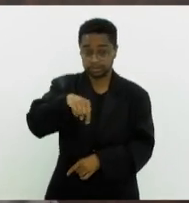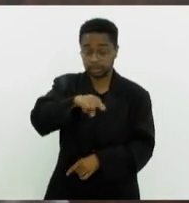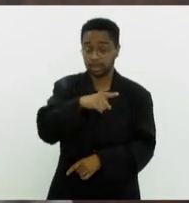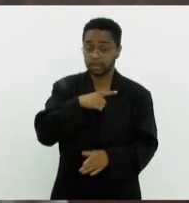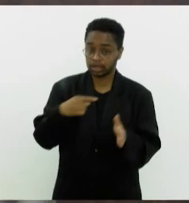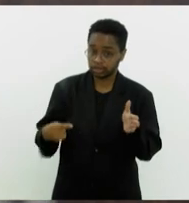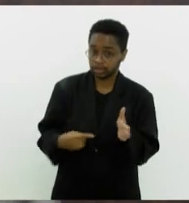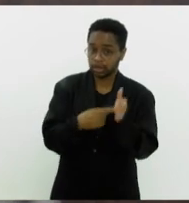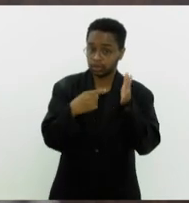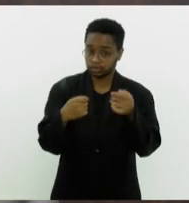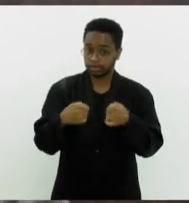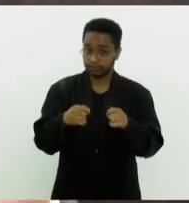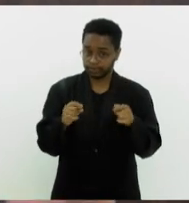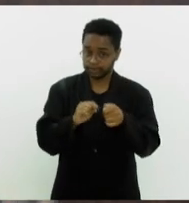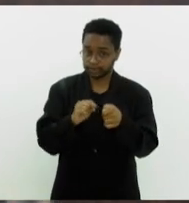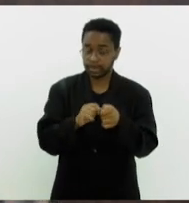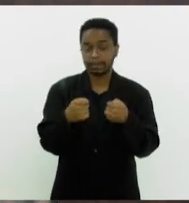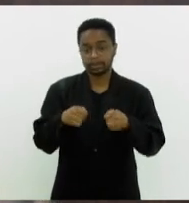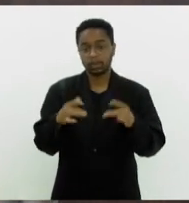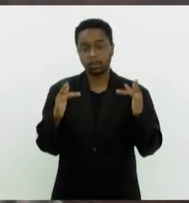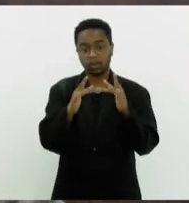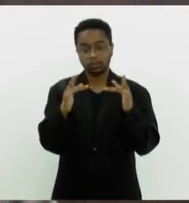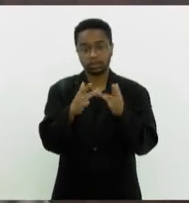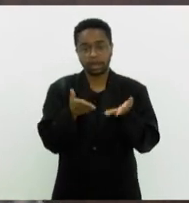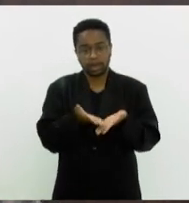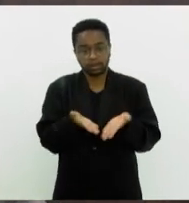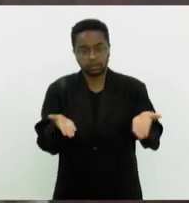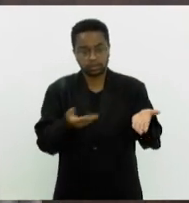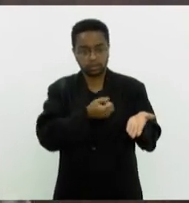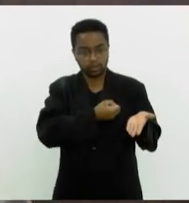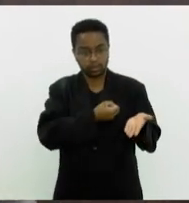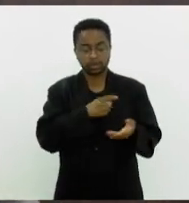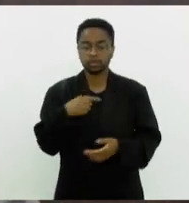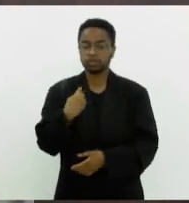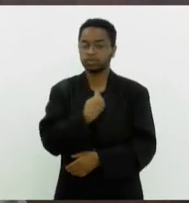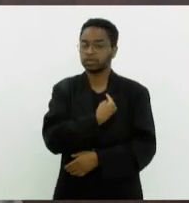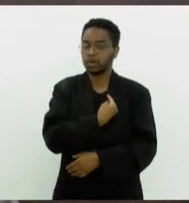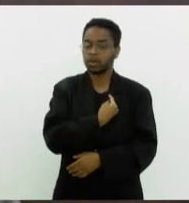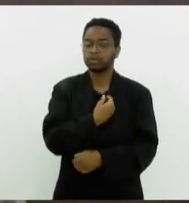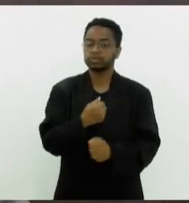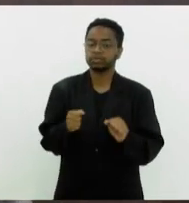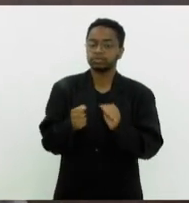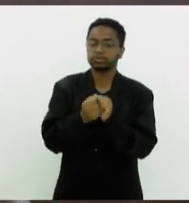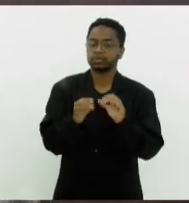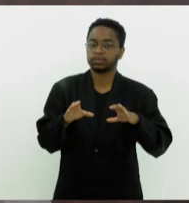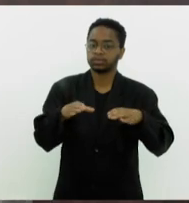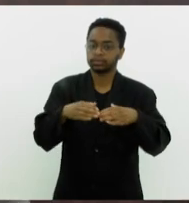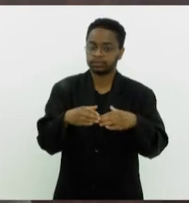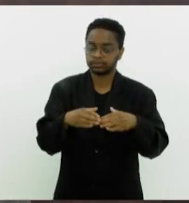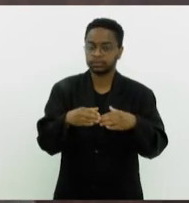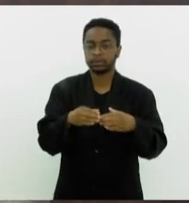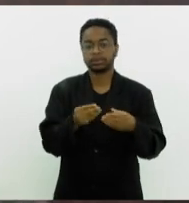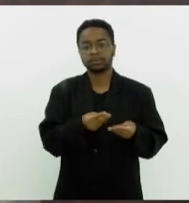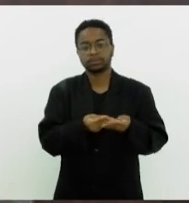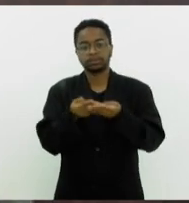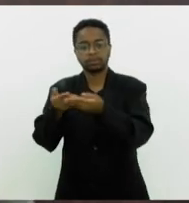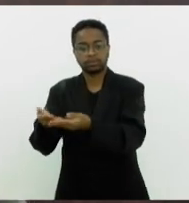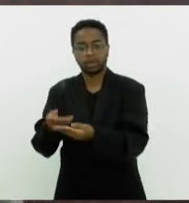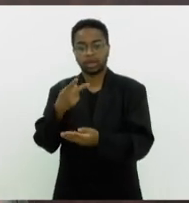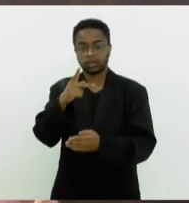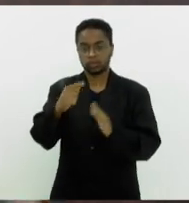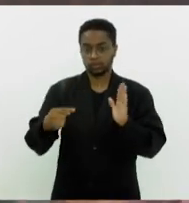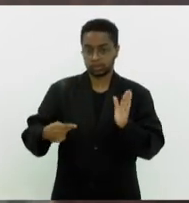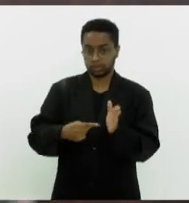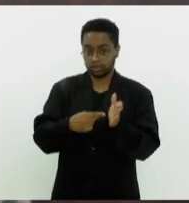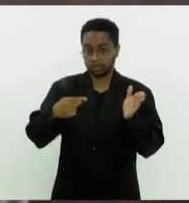fazer, entre em contato com a Lua LERJ, faça a denúncia que nós, através da comissão, iremos encaminhar a sua